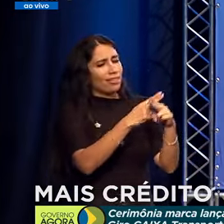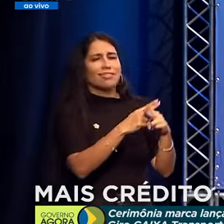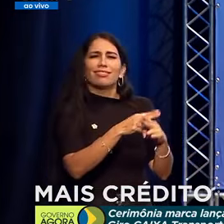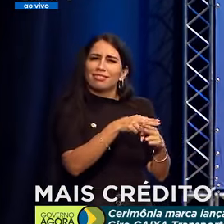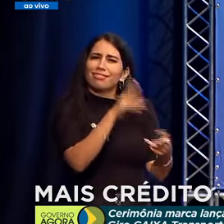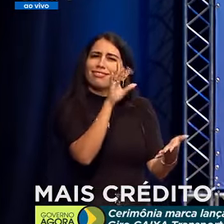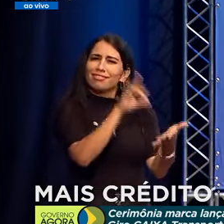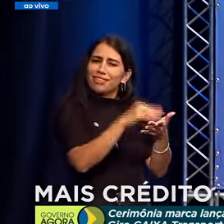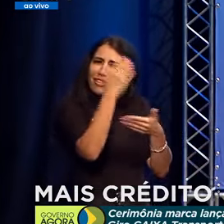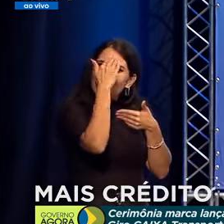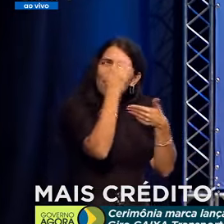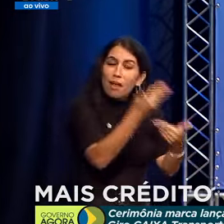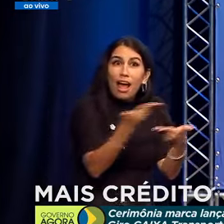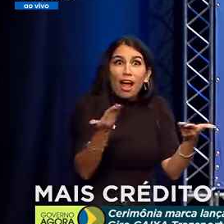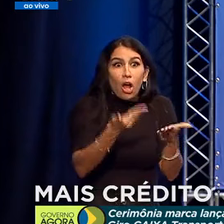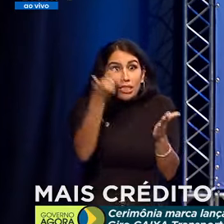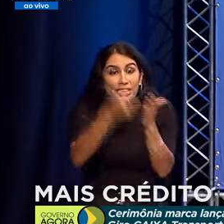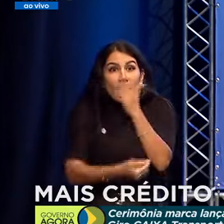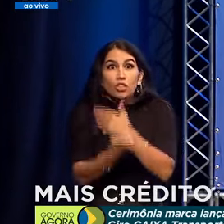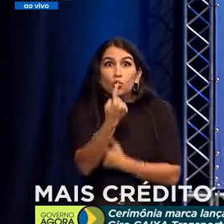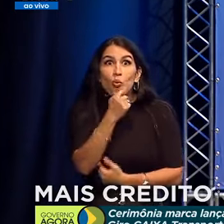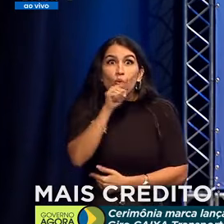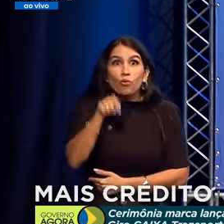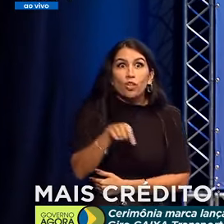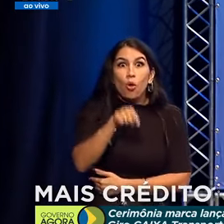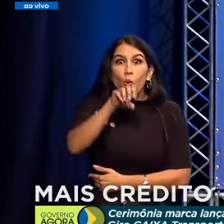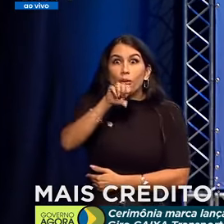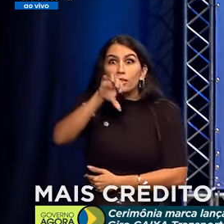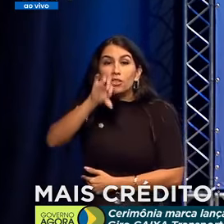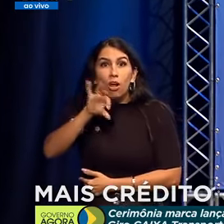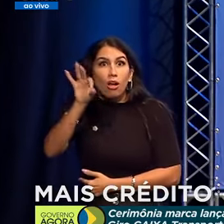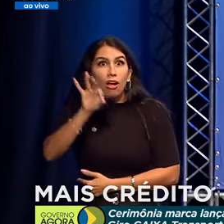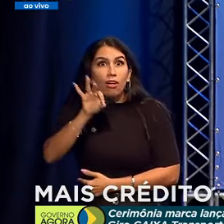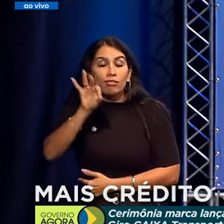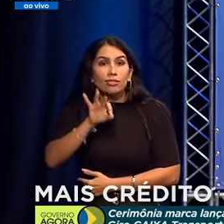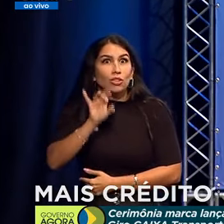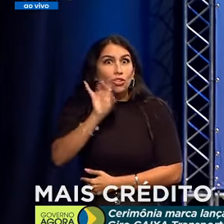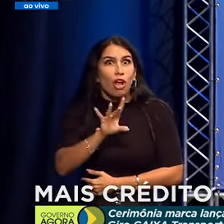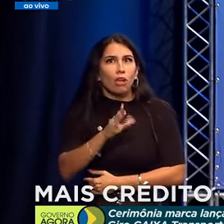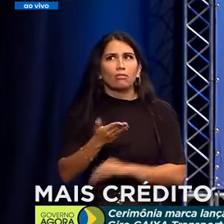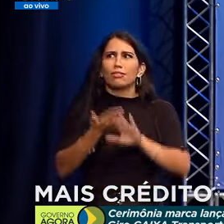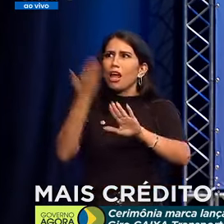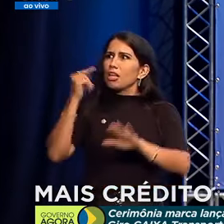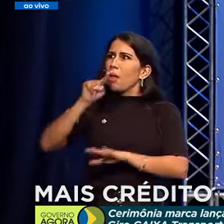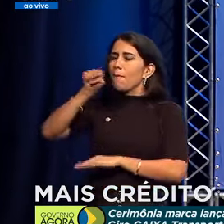de desconto a R$ 1,99. Isso quer dizer o seguinte, o caminhoneiro recebia